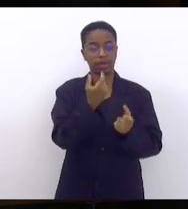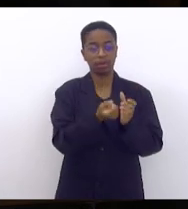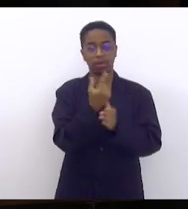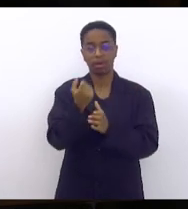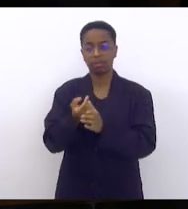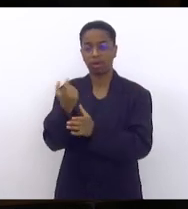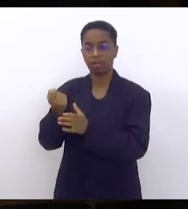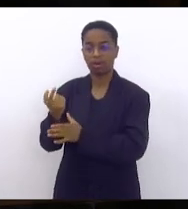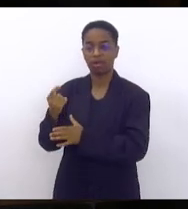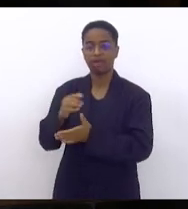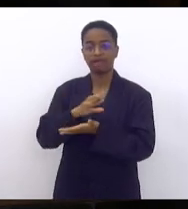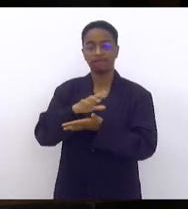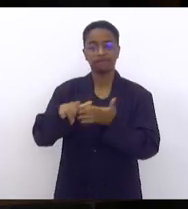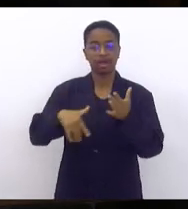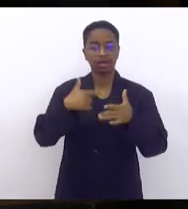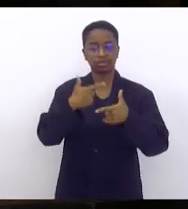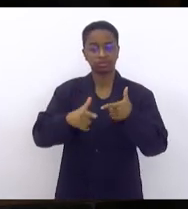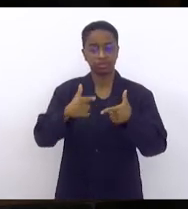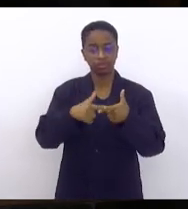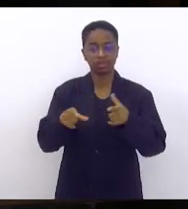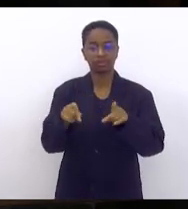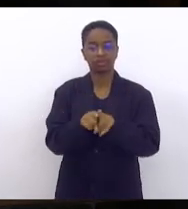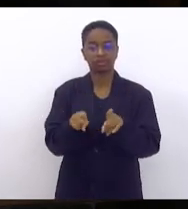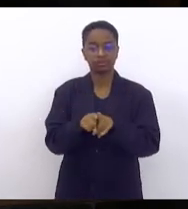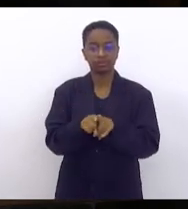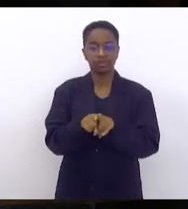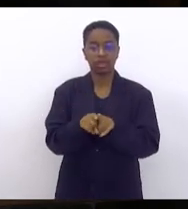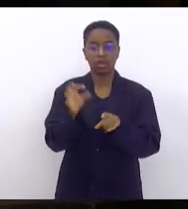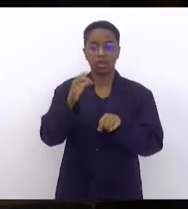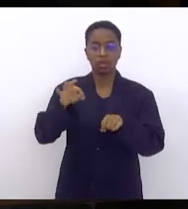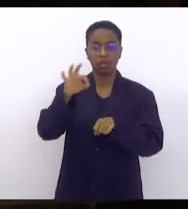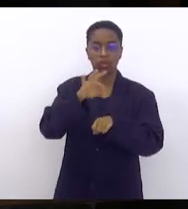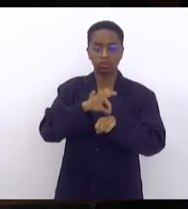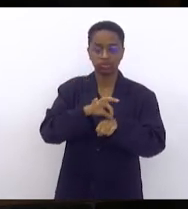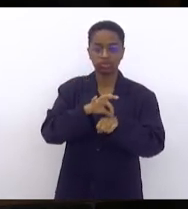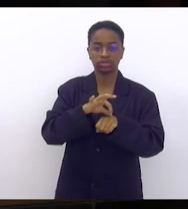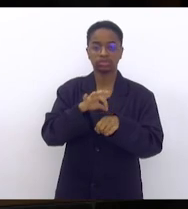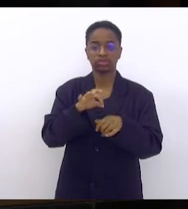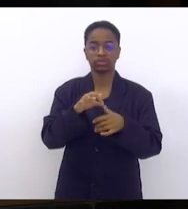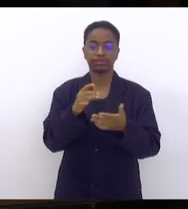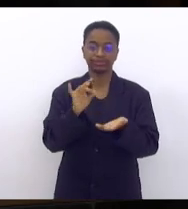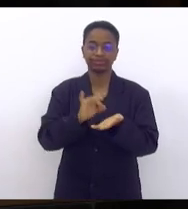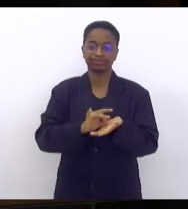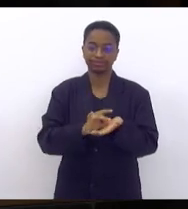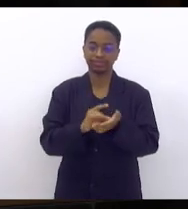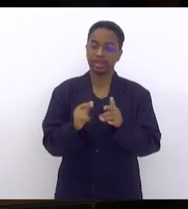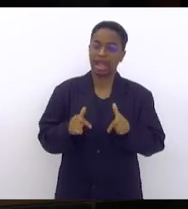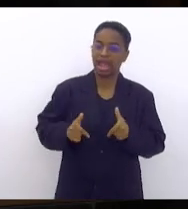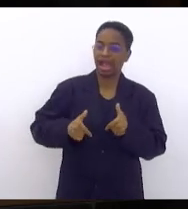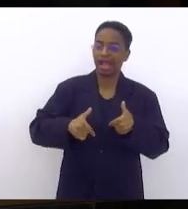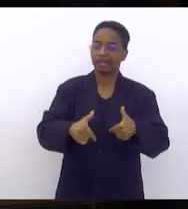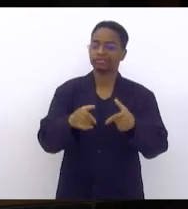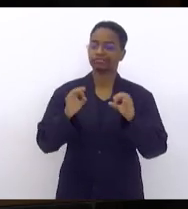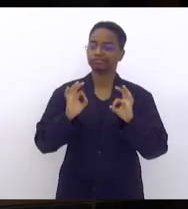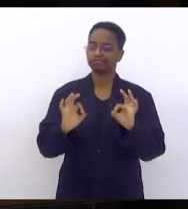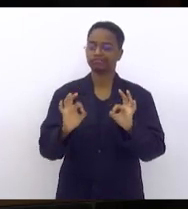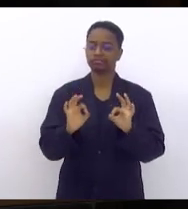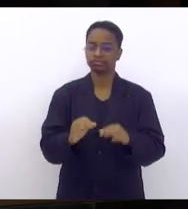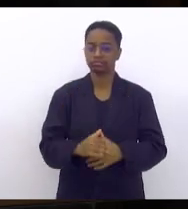e os bloqueios, e é a época que o mosquito... Ele está ali na atuação plena dele,